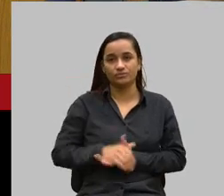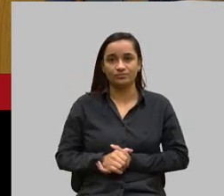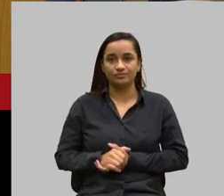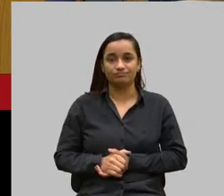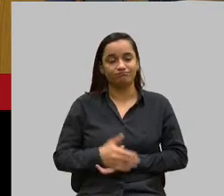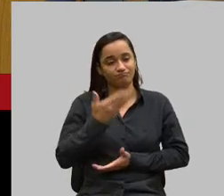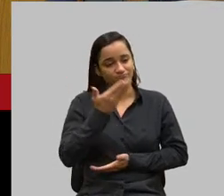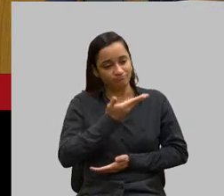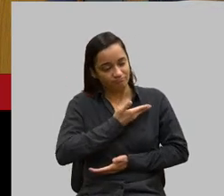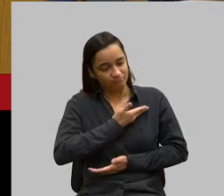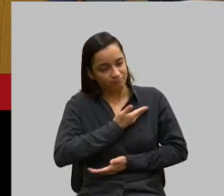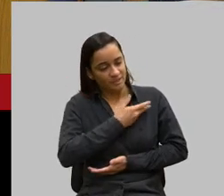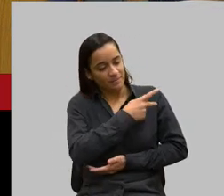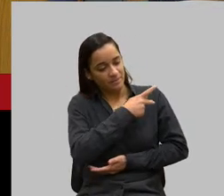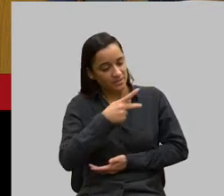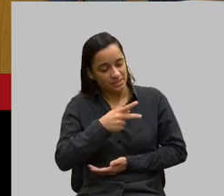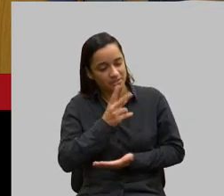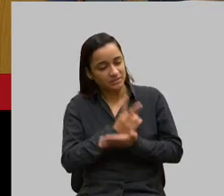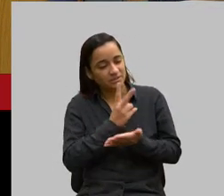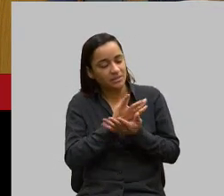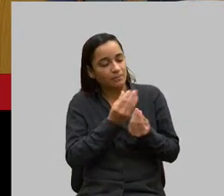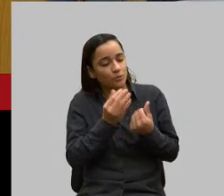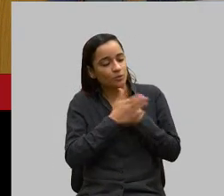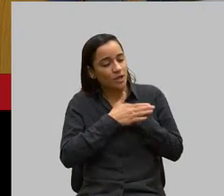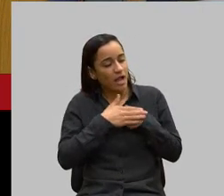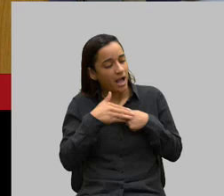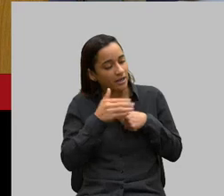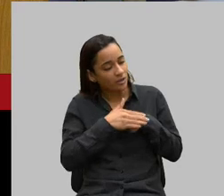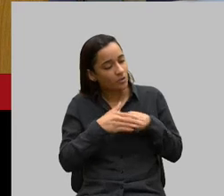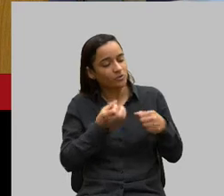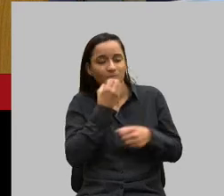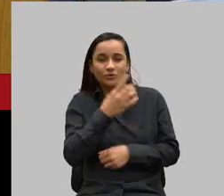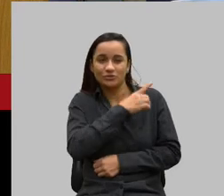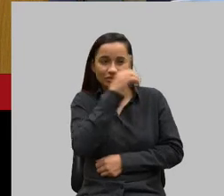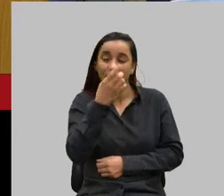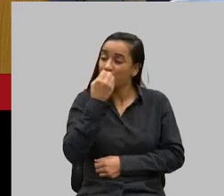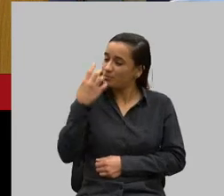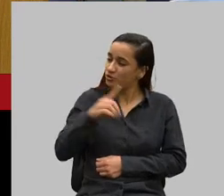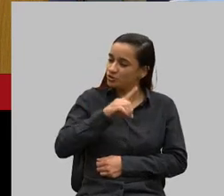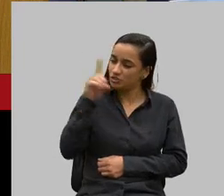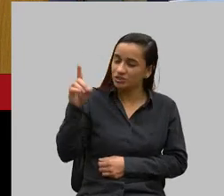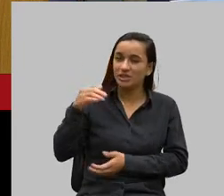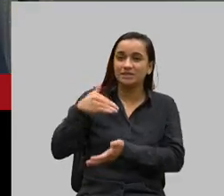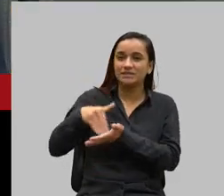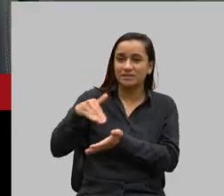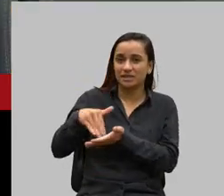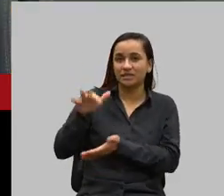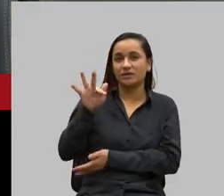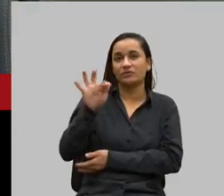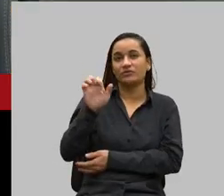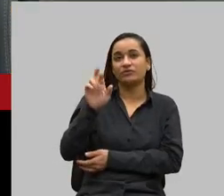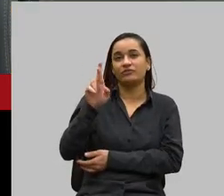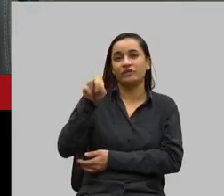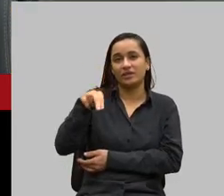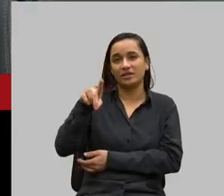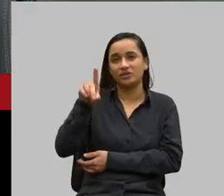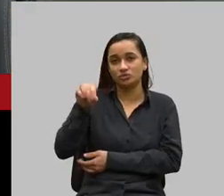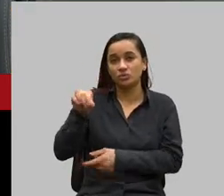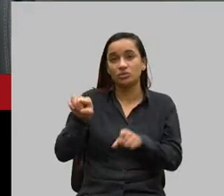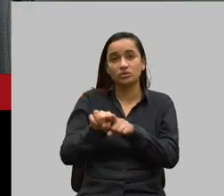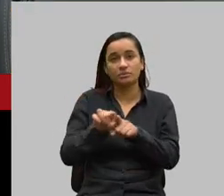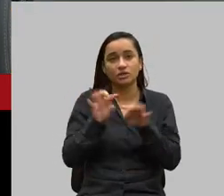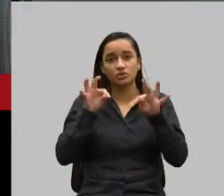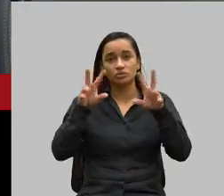sempre muito generoso Gentil bom dia bom dia secretário Fernando e a toda a sua equipe